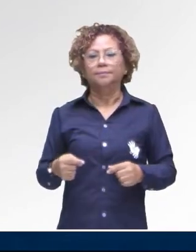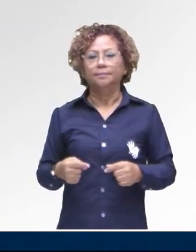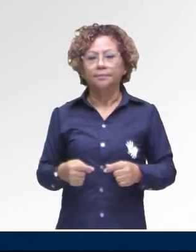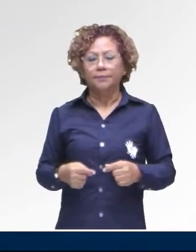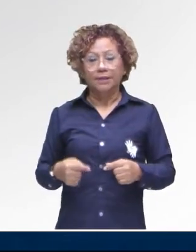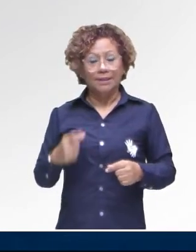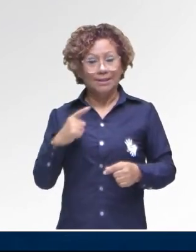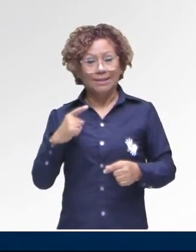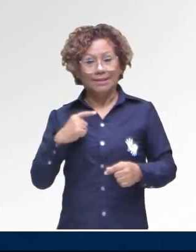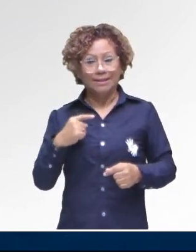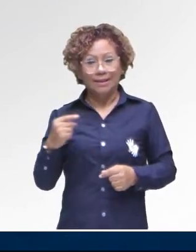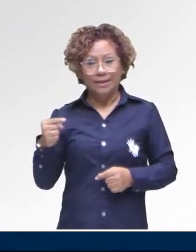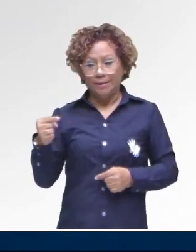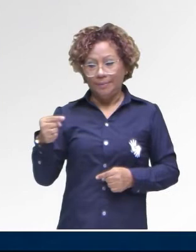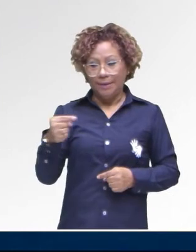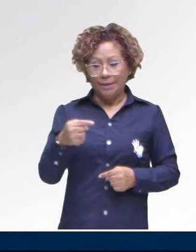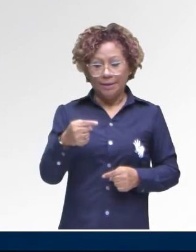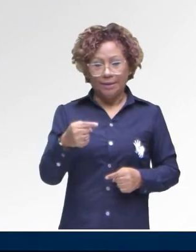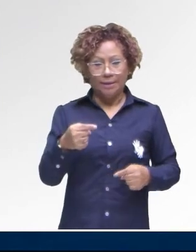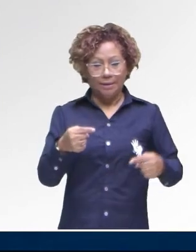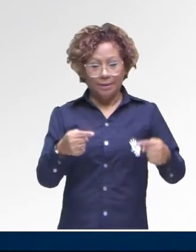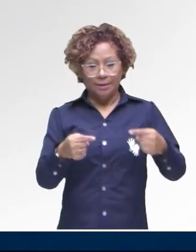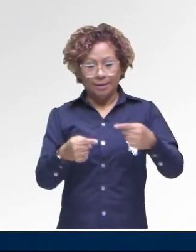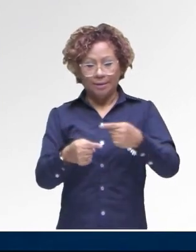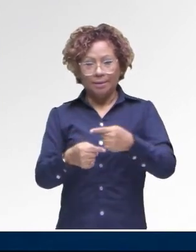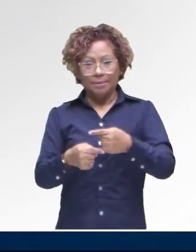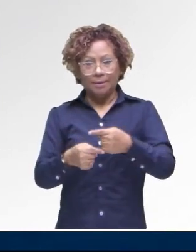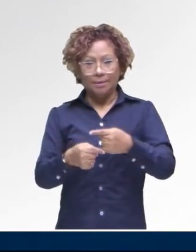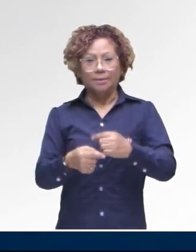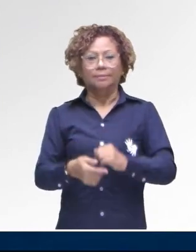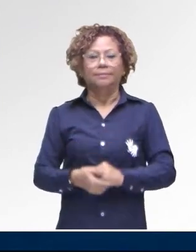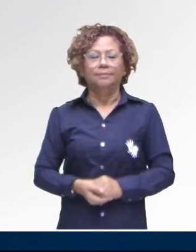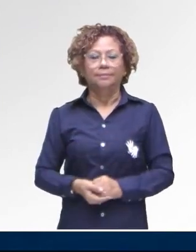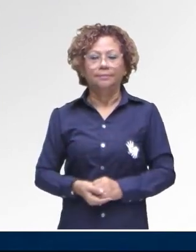uma reta, né? Indicando aqui as setas para